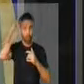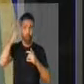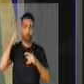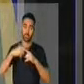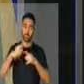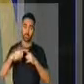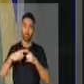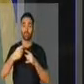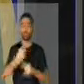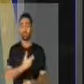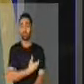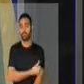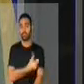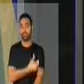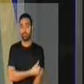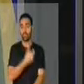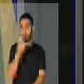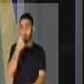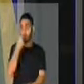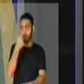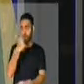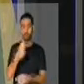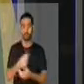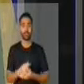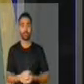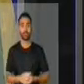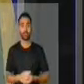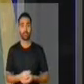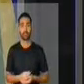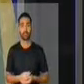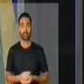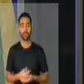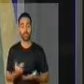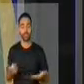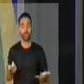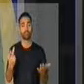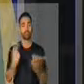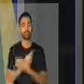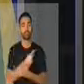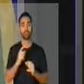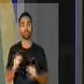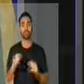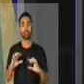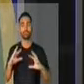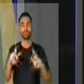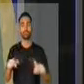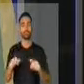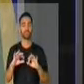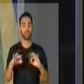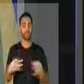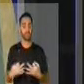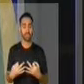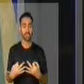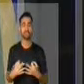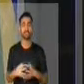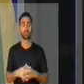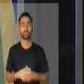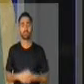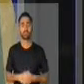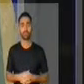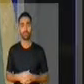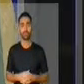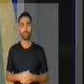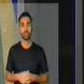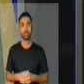ao tratamento. E vai levando, por muitas vezes, os familiares,